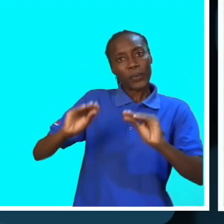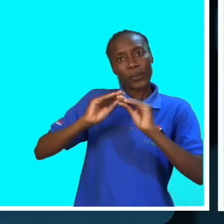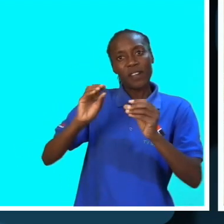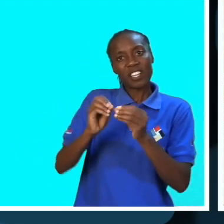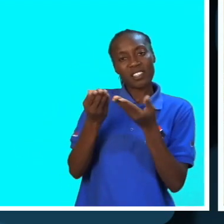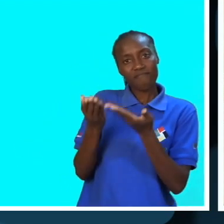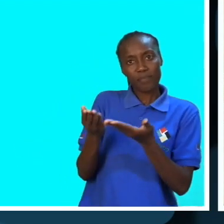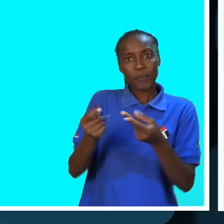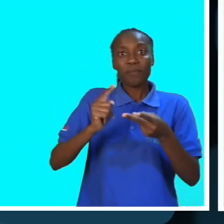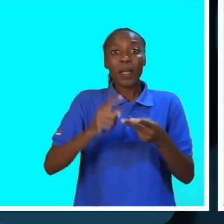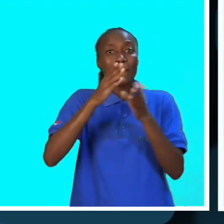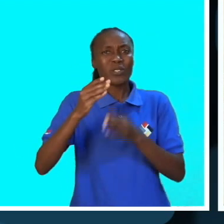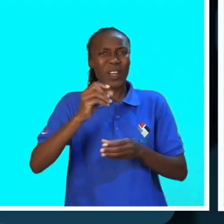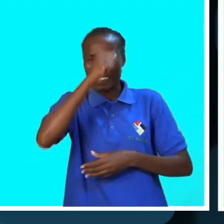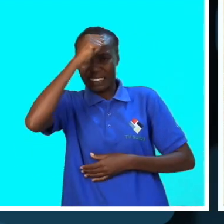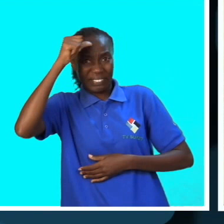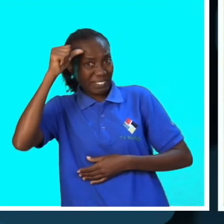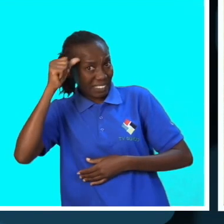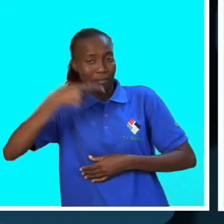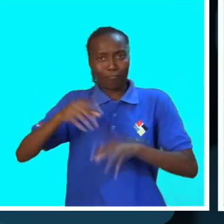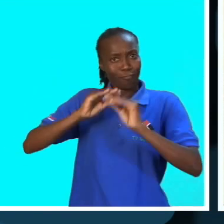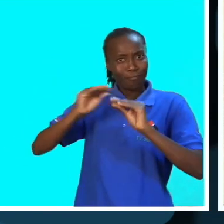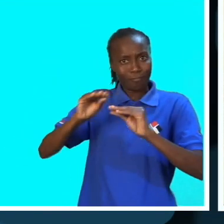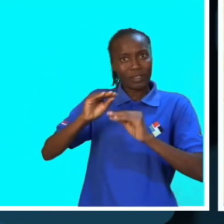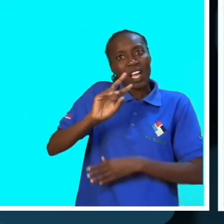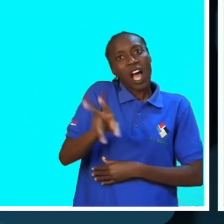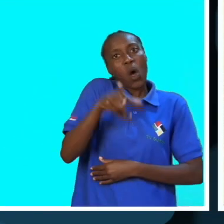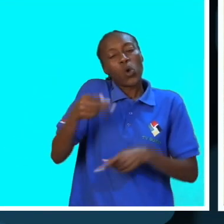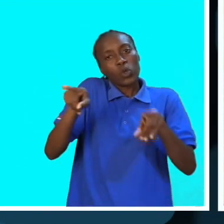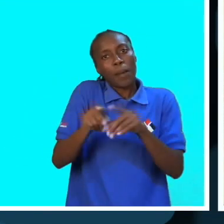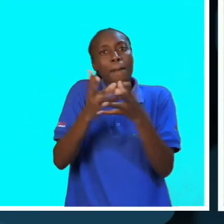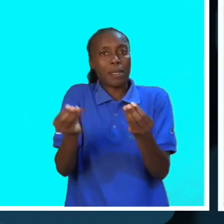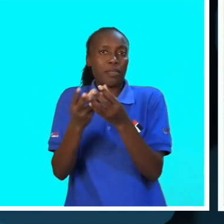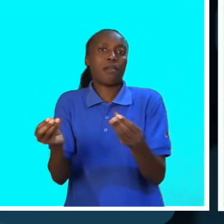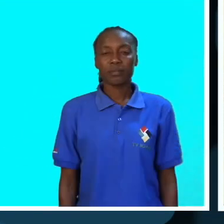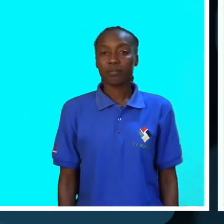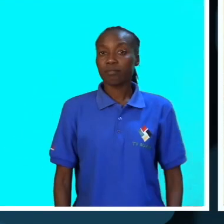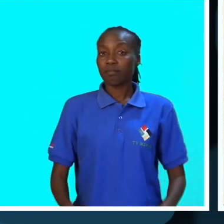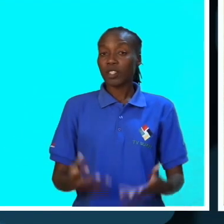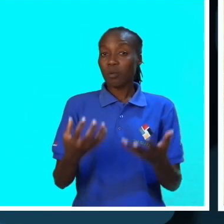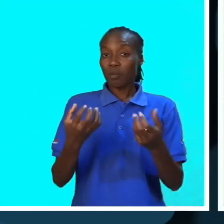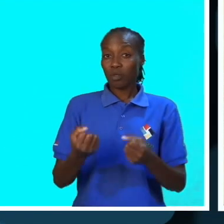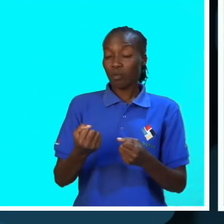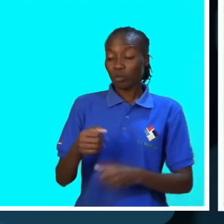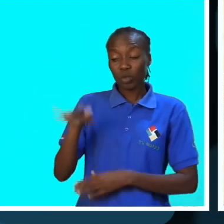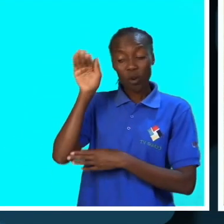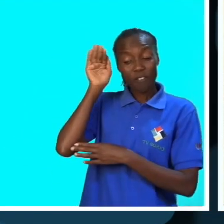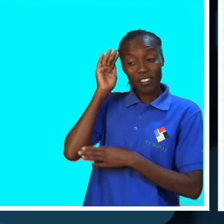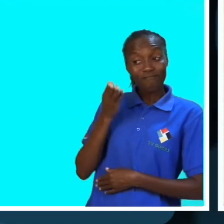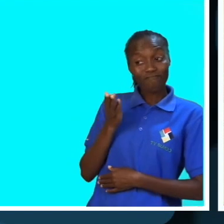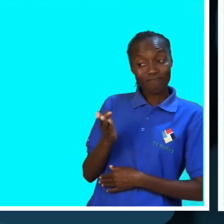instrumentos assim, que ela não consegue. Então, dou instruções também a outros instrumentos, sim. Podemos ouvir